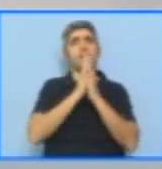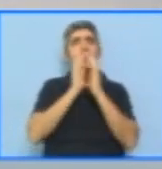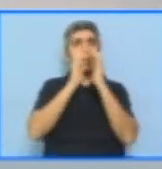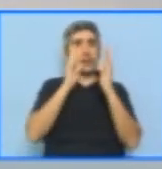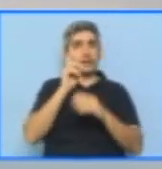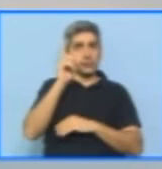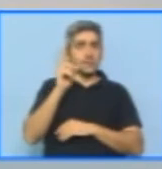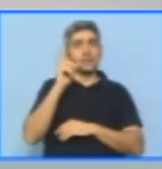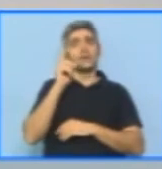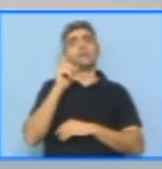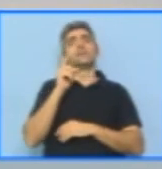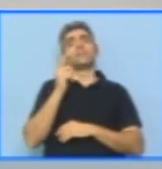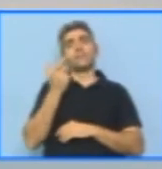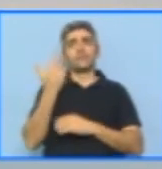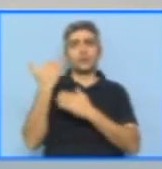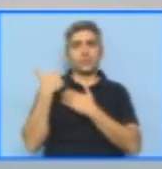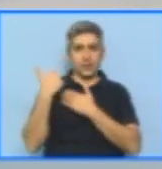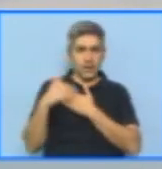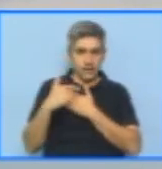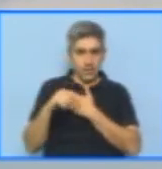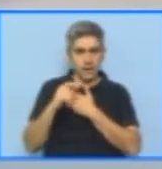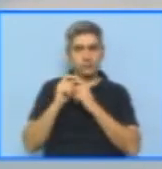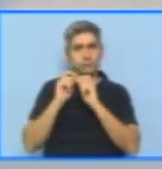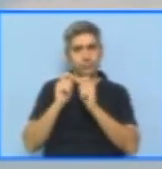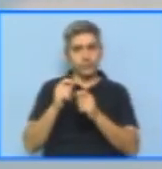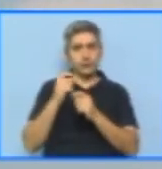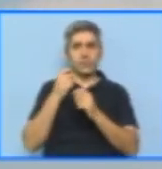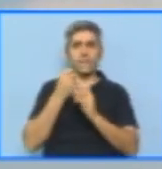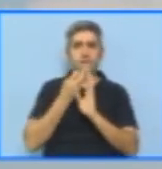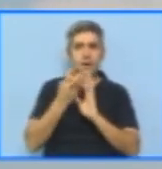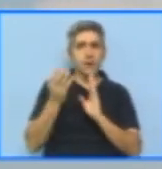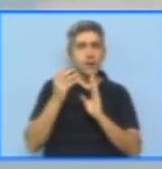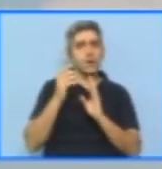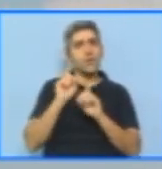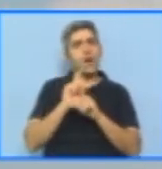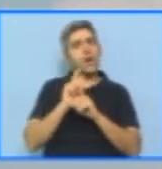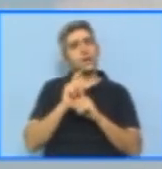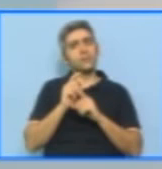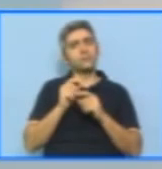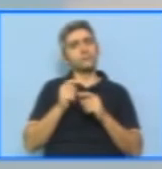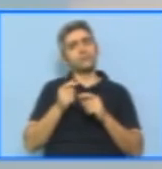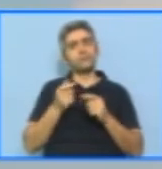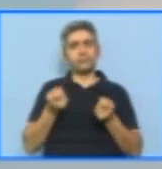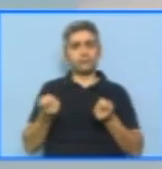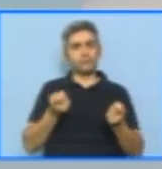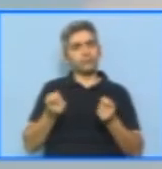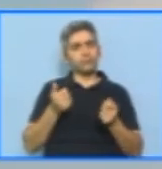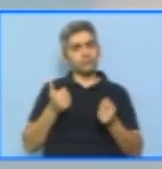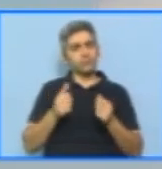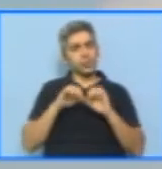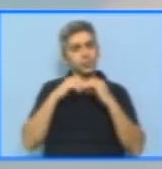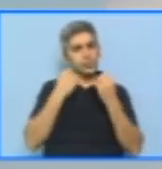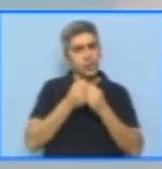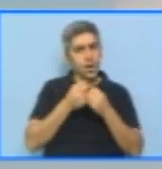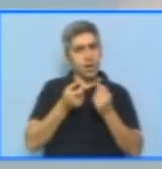é responsável por um conjunto de ordem na sociedade, do ponto de vista social e de